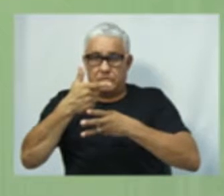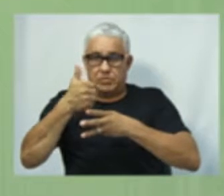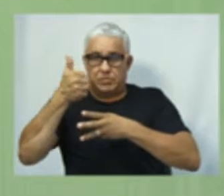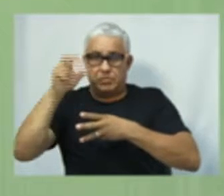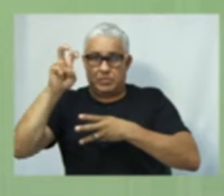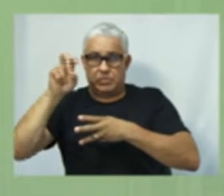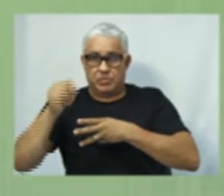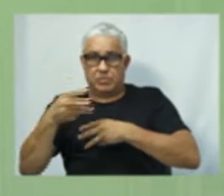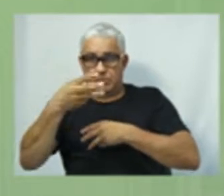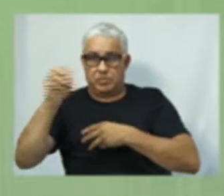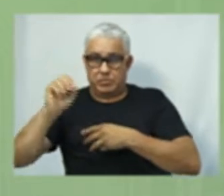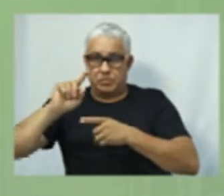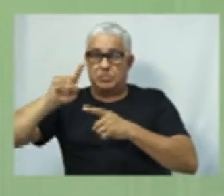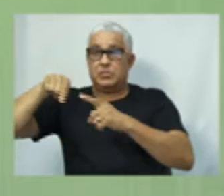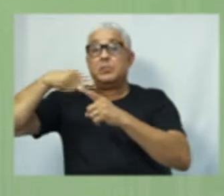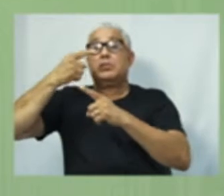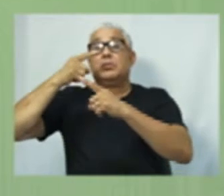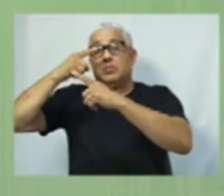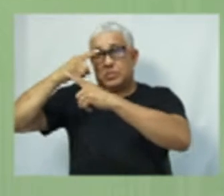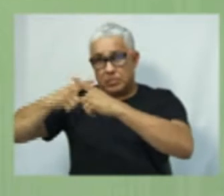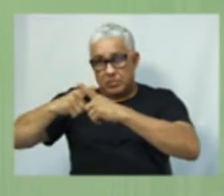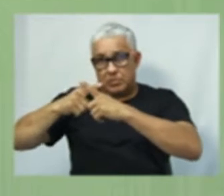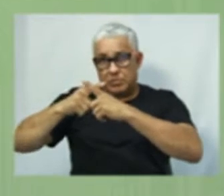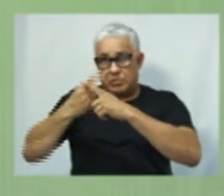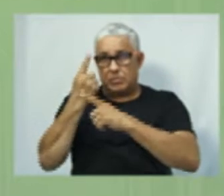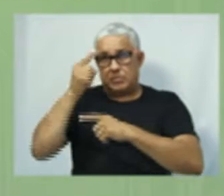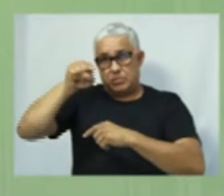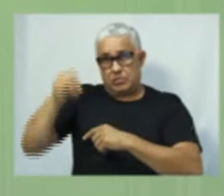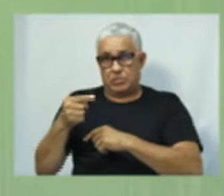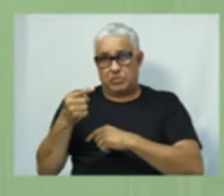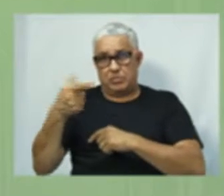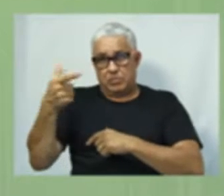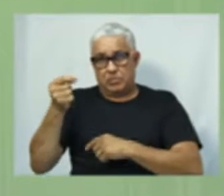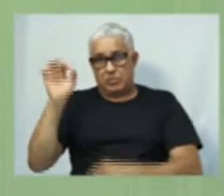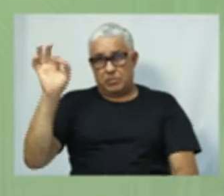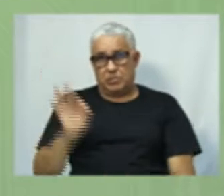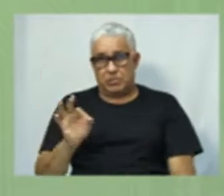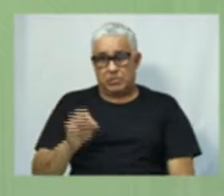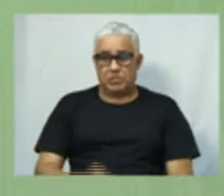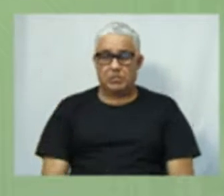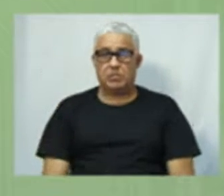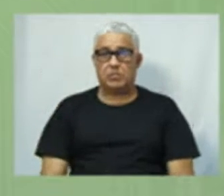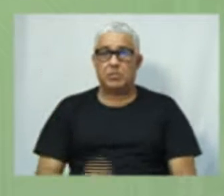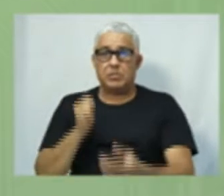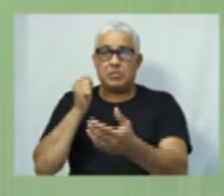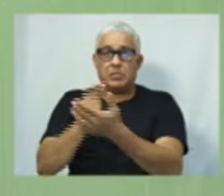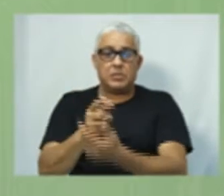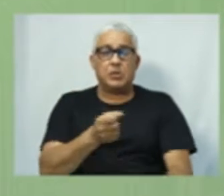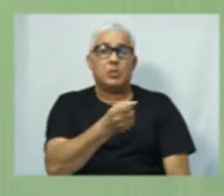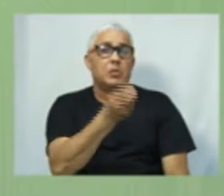215.300, e multiplicamos por 1,20%. E o valor a ser pago será